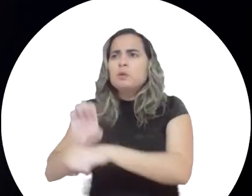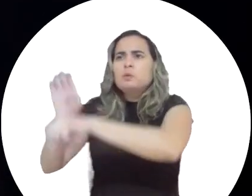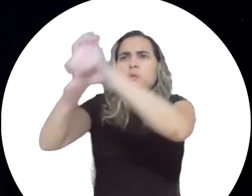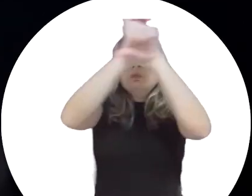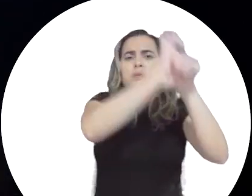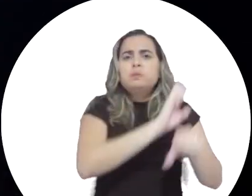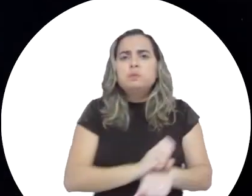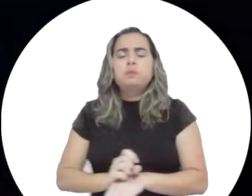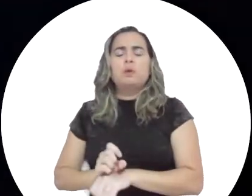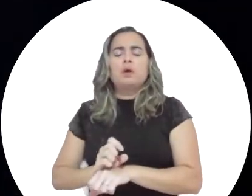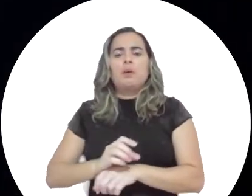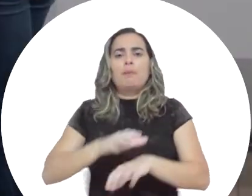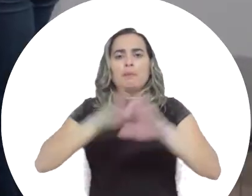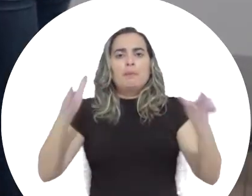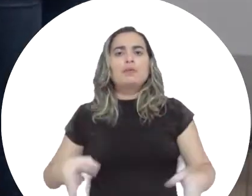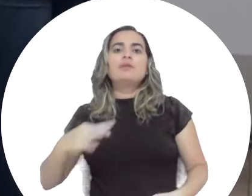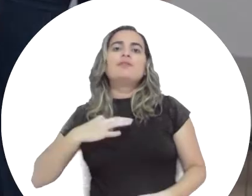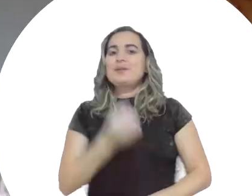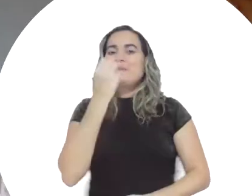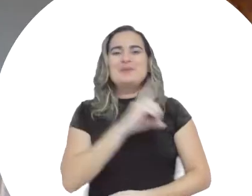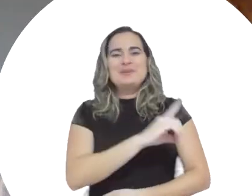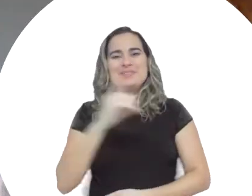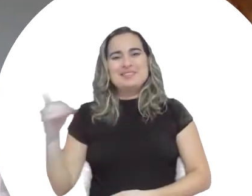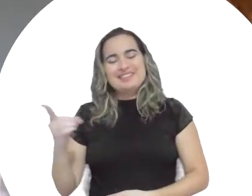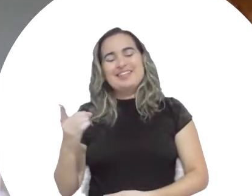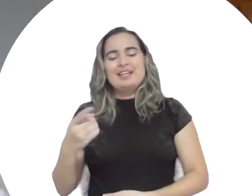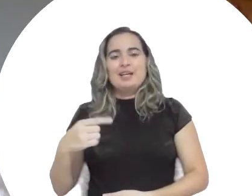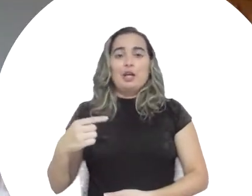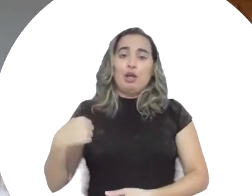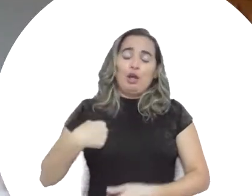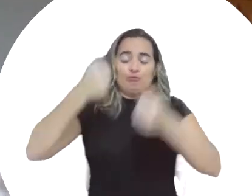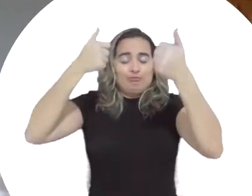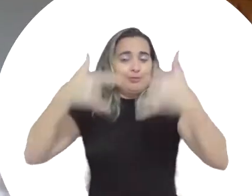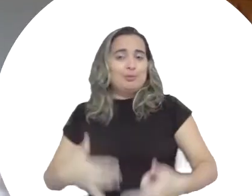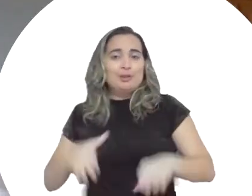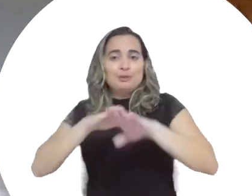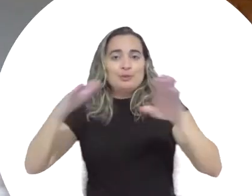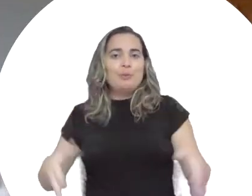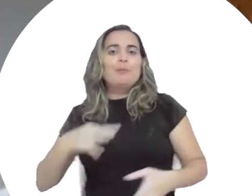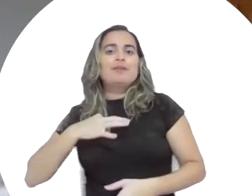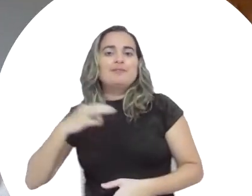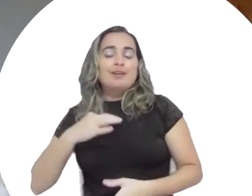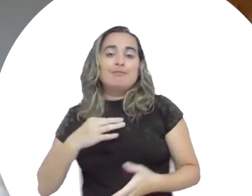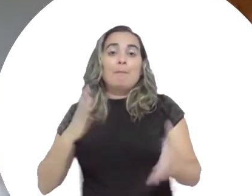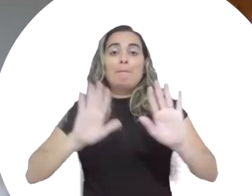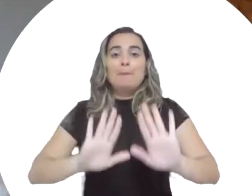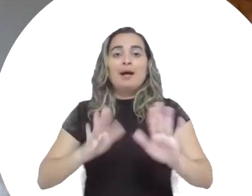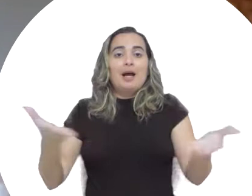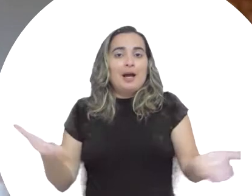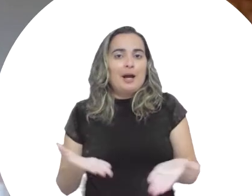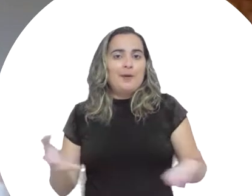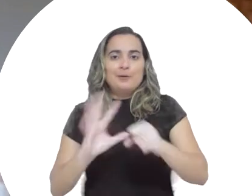estados brasileiros, inclusive no Rio Grande do Norte. É um prazer estar aqui falando um pouquinho sobre mesário. Então, em virtude